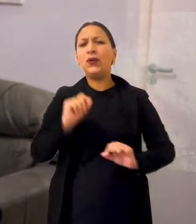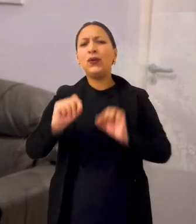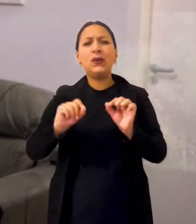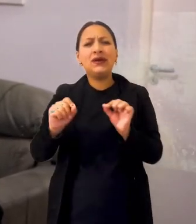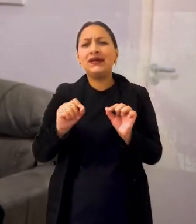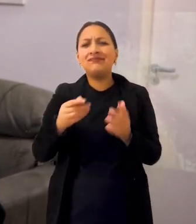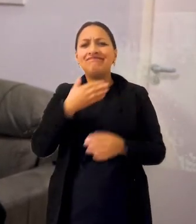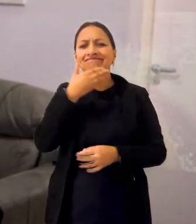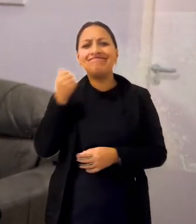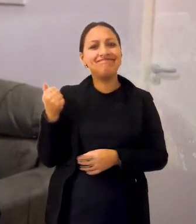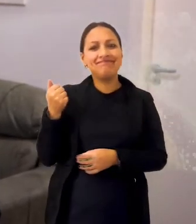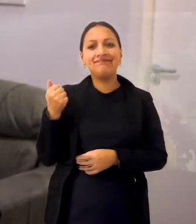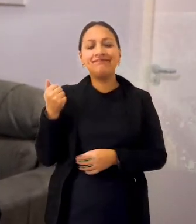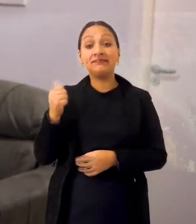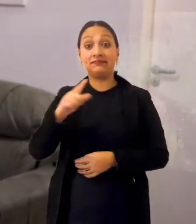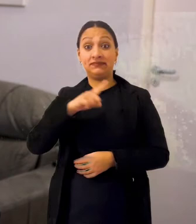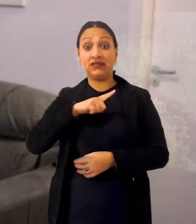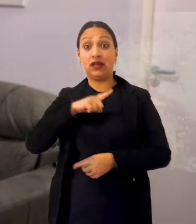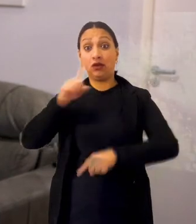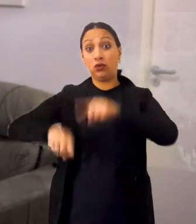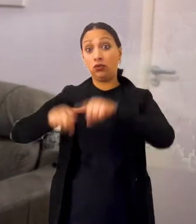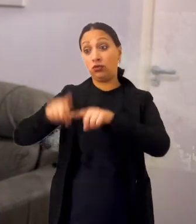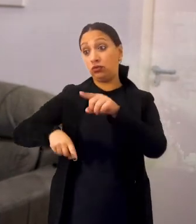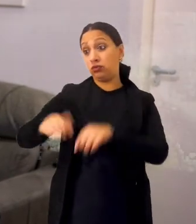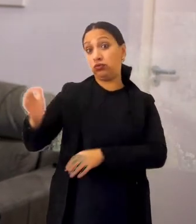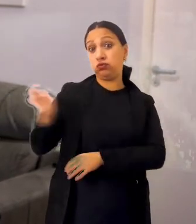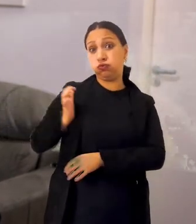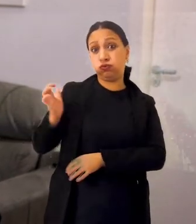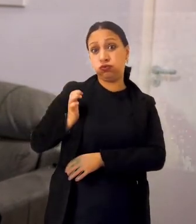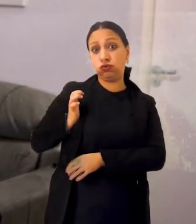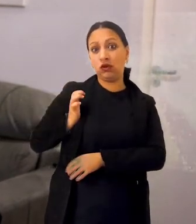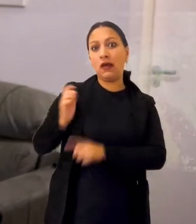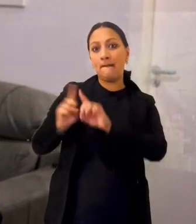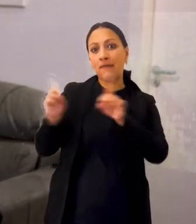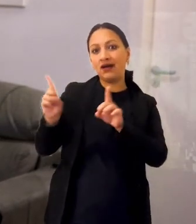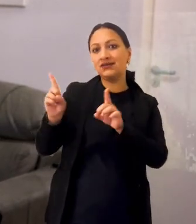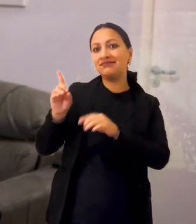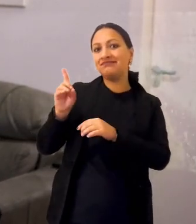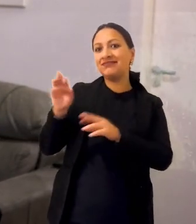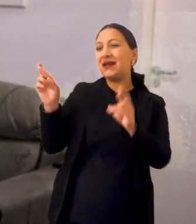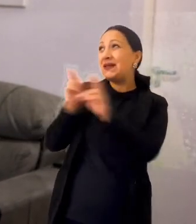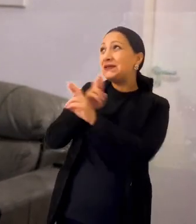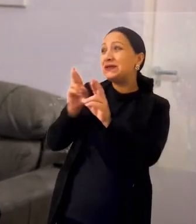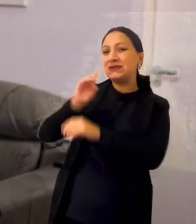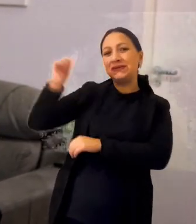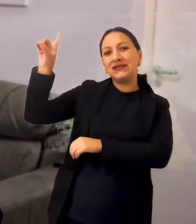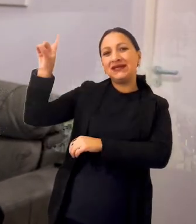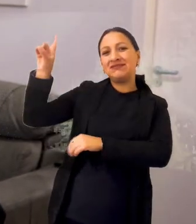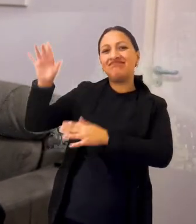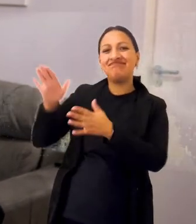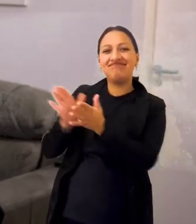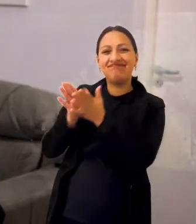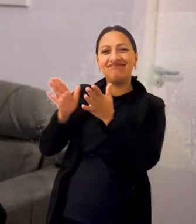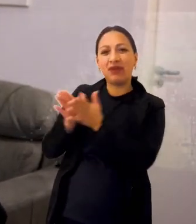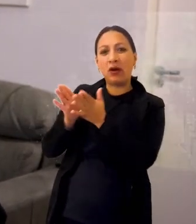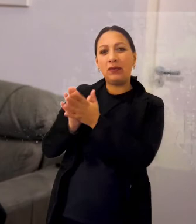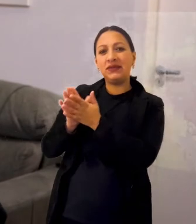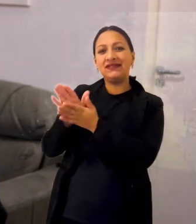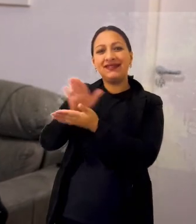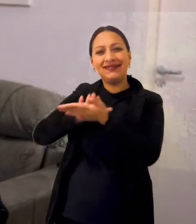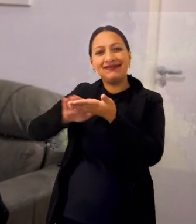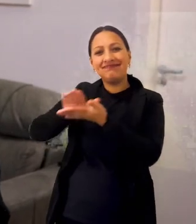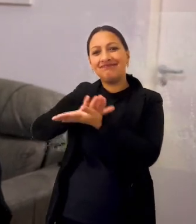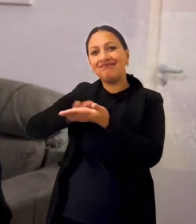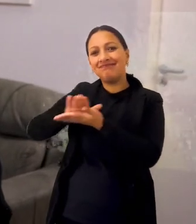coisas, ter tantos bens. Na realidade, e ser tão pobre, tão miserável para com Deus. Foi o que Deus